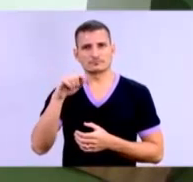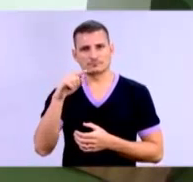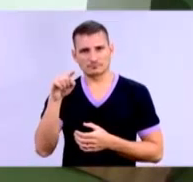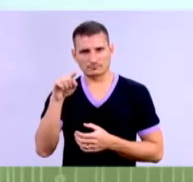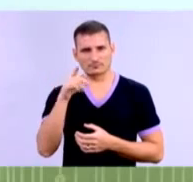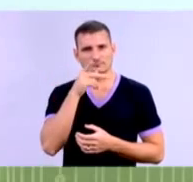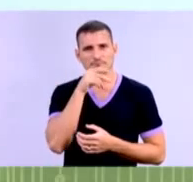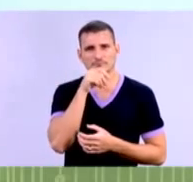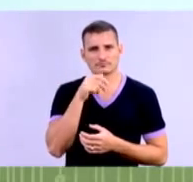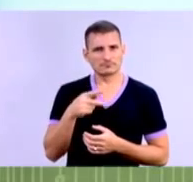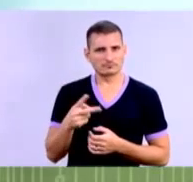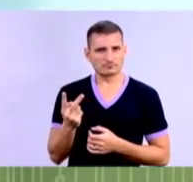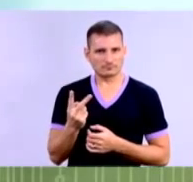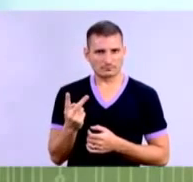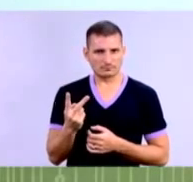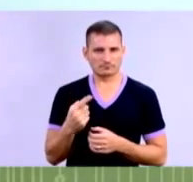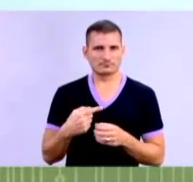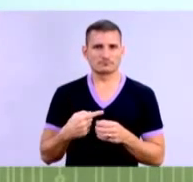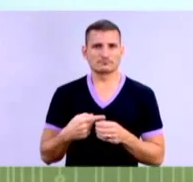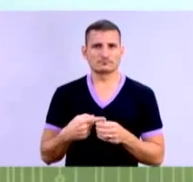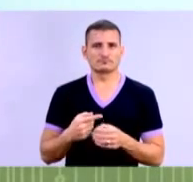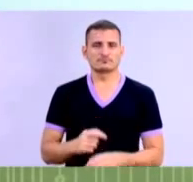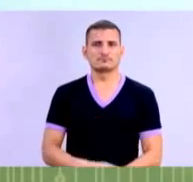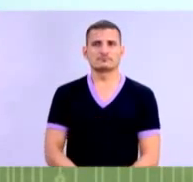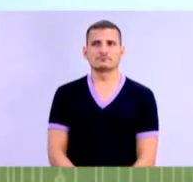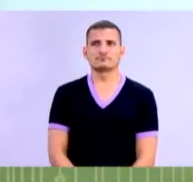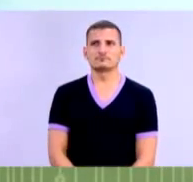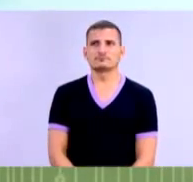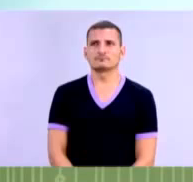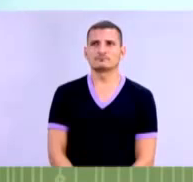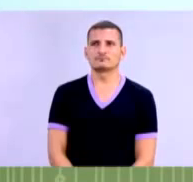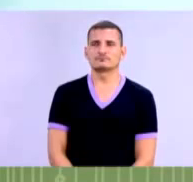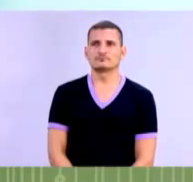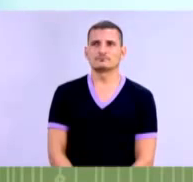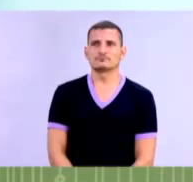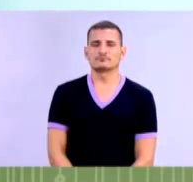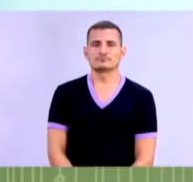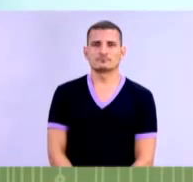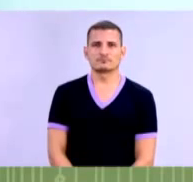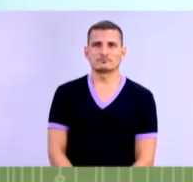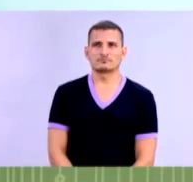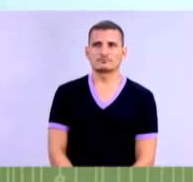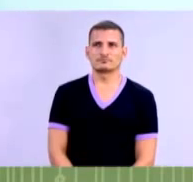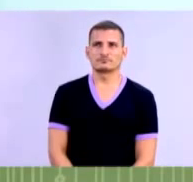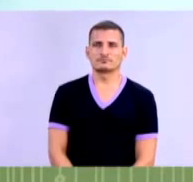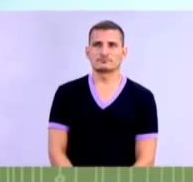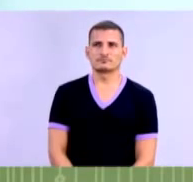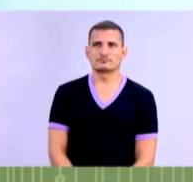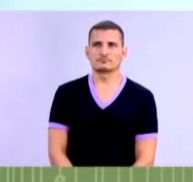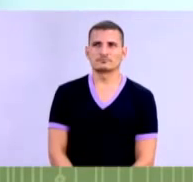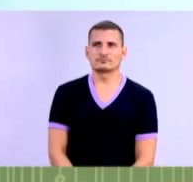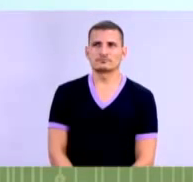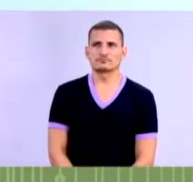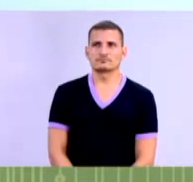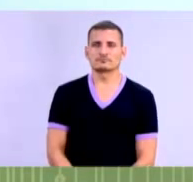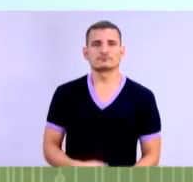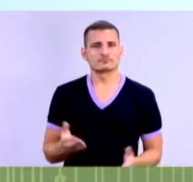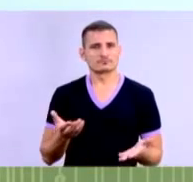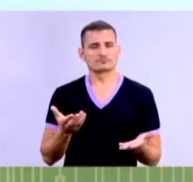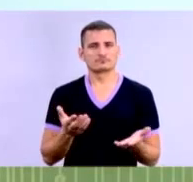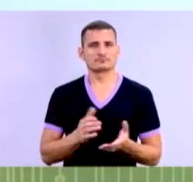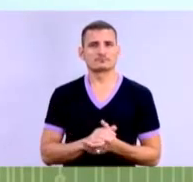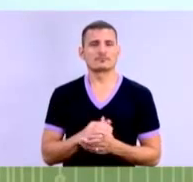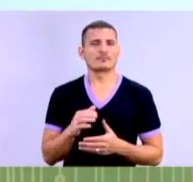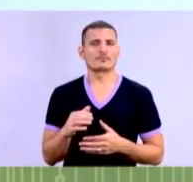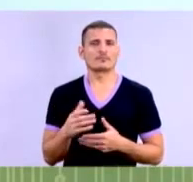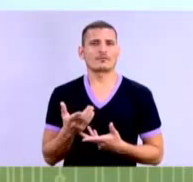Norte. Espigão do Oeste, Porto Velho, Zona Norte, é isso mesmo. Mas vamos trazer agora aqui qual é a base, né, da questão.